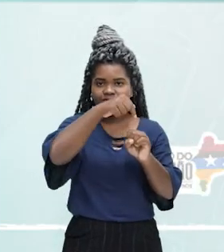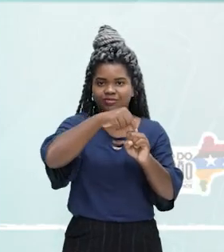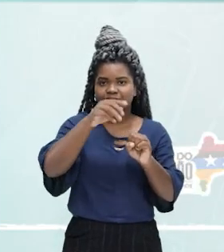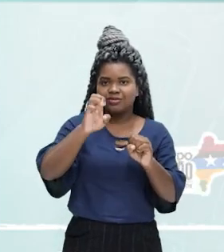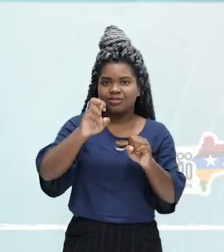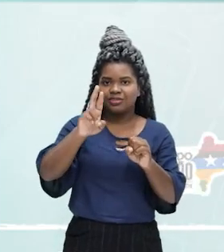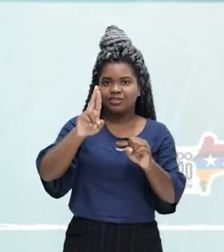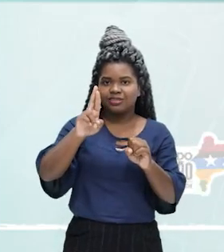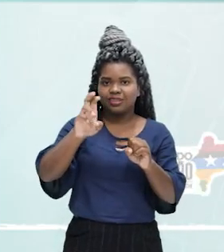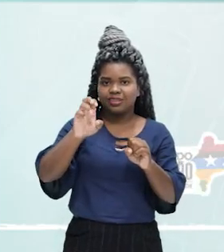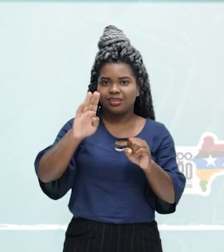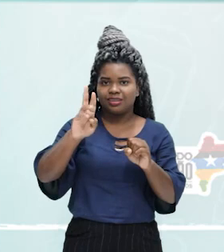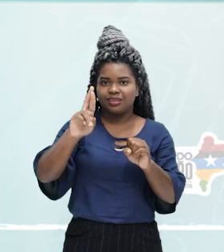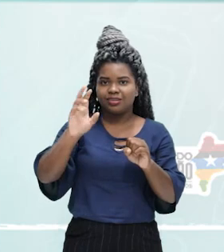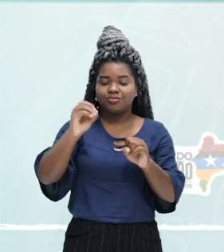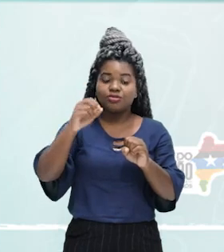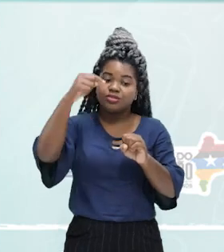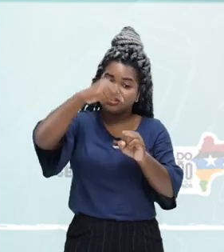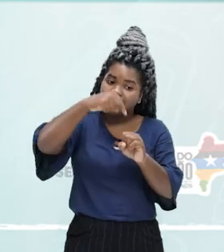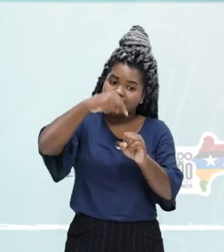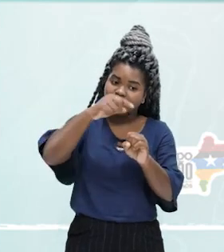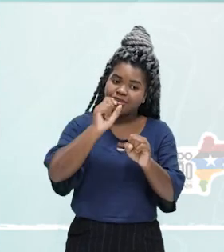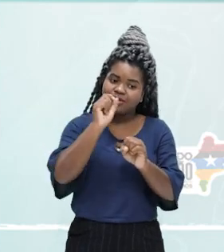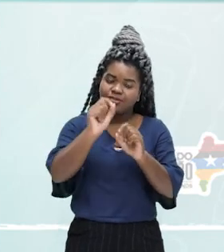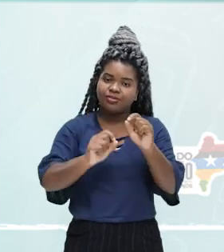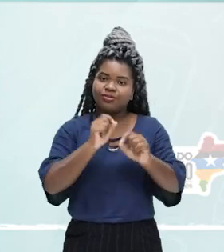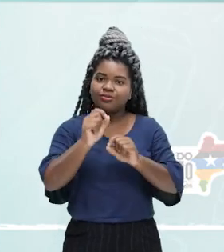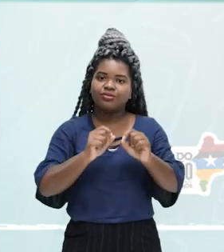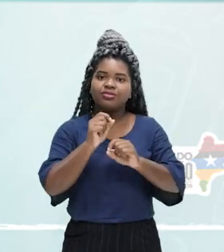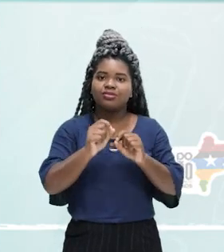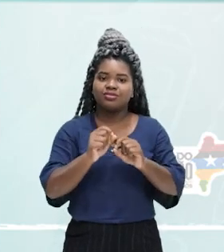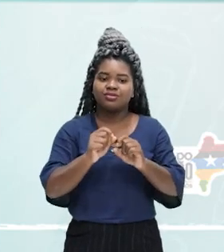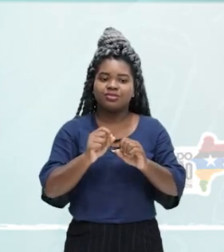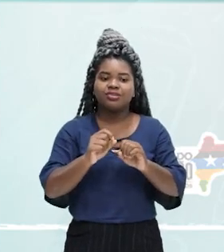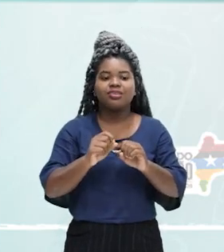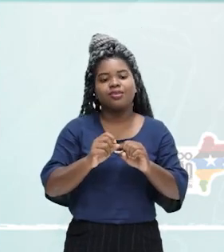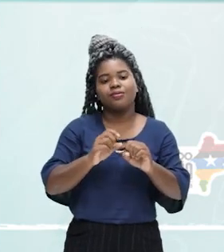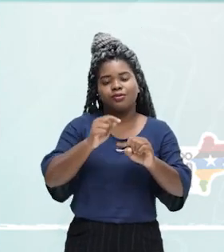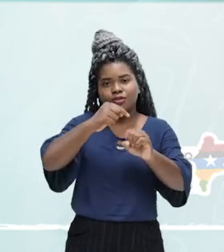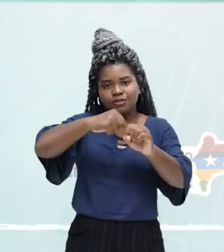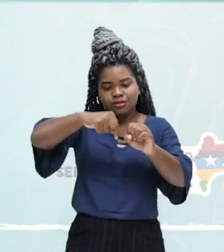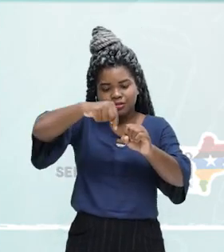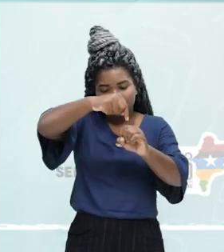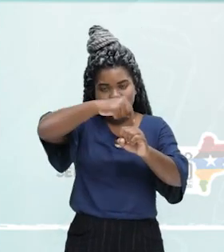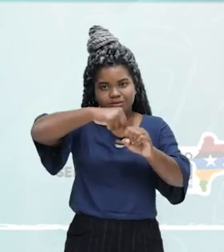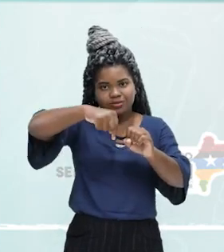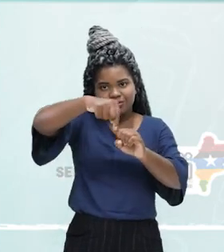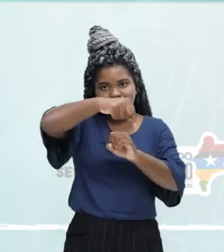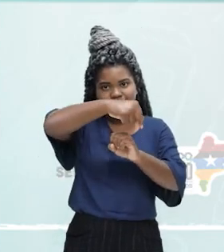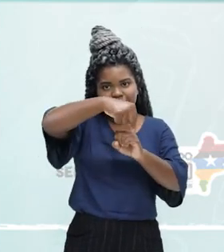onde devia haver um cérebro, nós temos aí uma engrenagem, né? Então, assim,